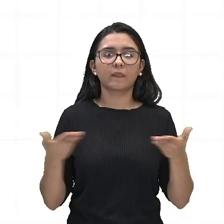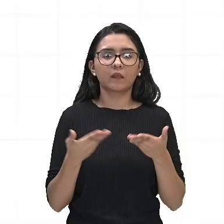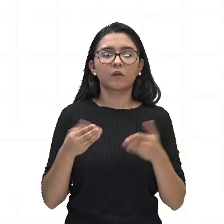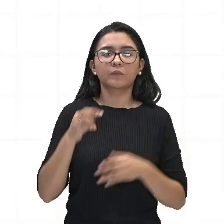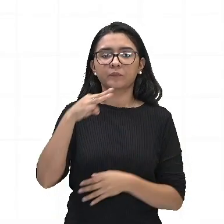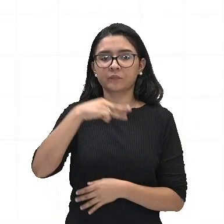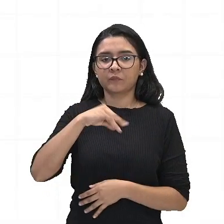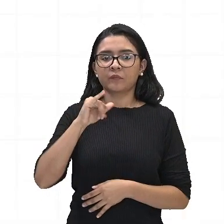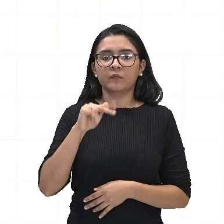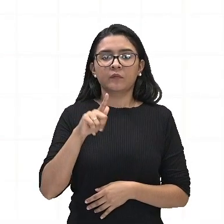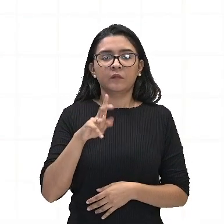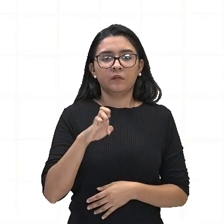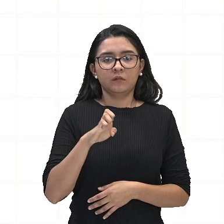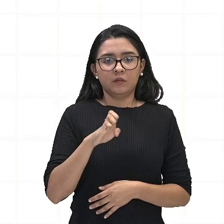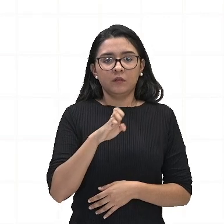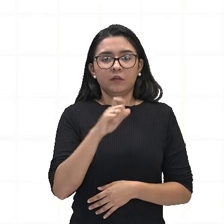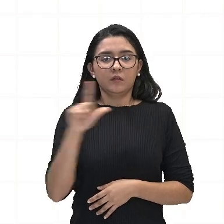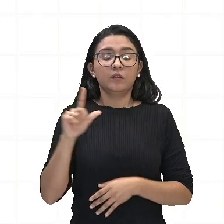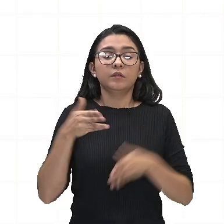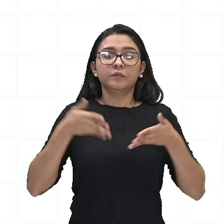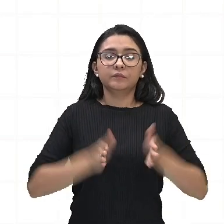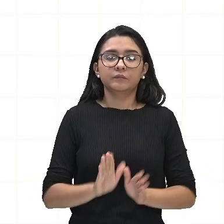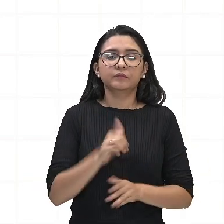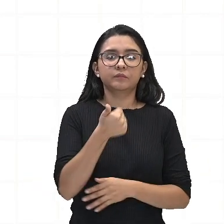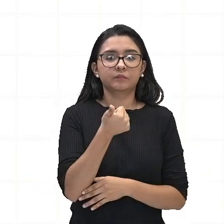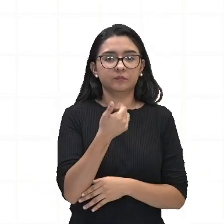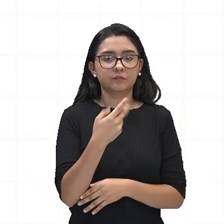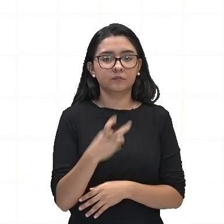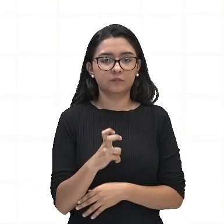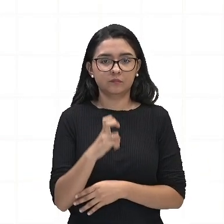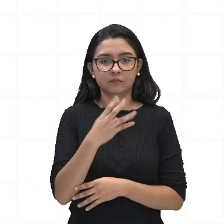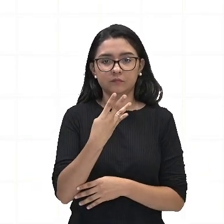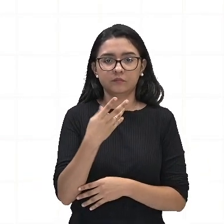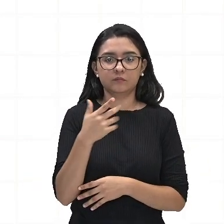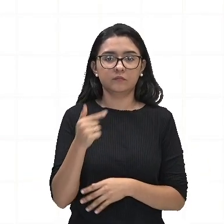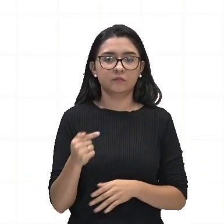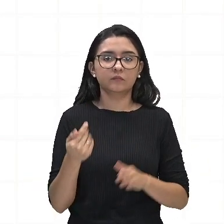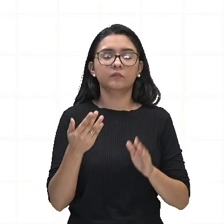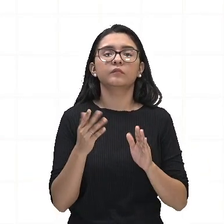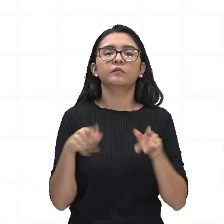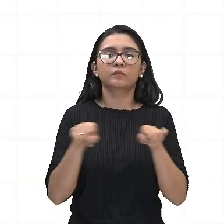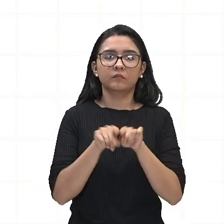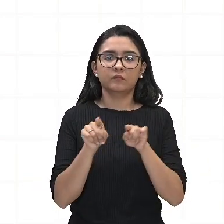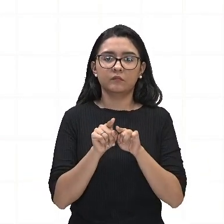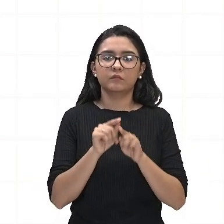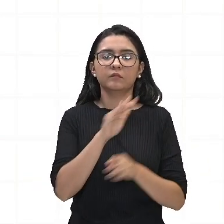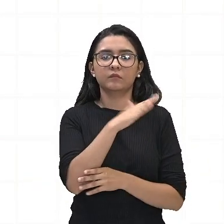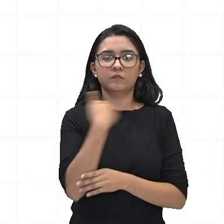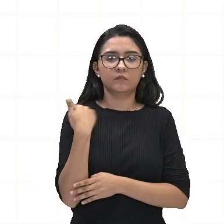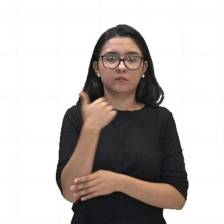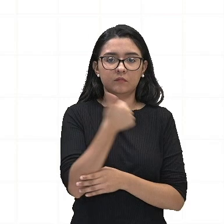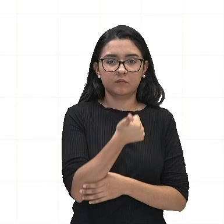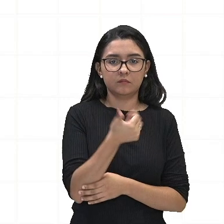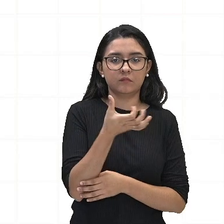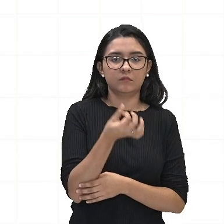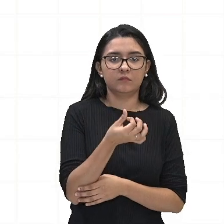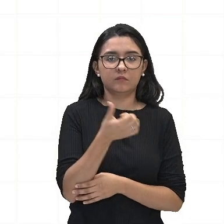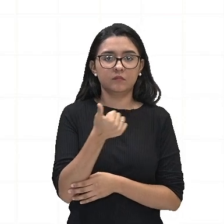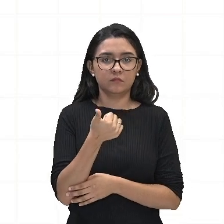Cervantes. Nasceu em 1547 e morre também no ano de